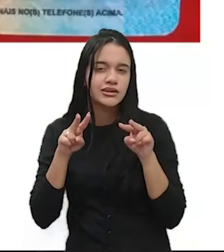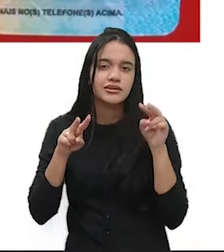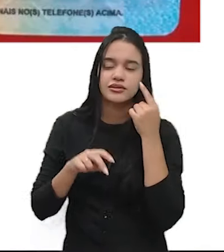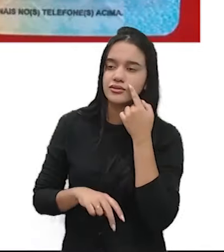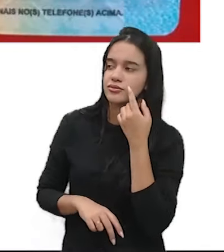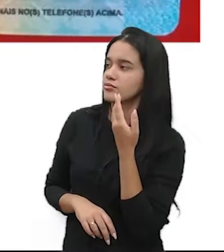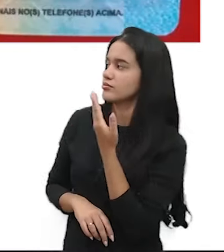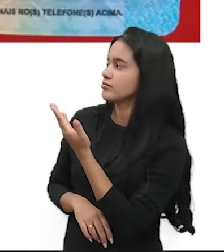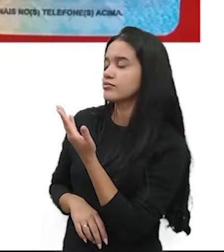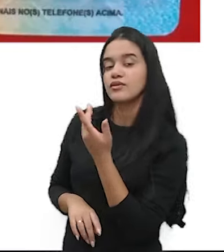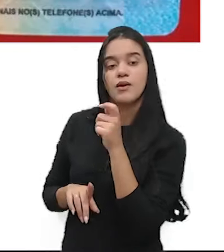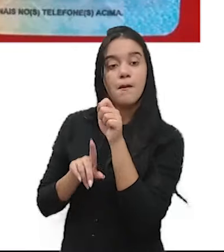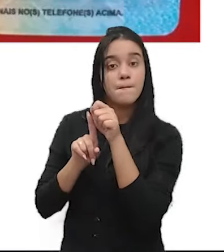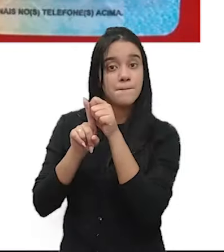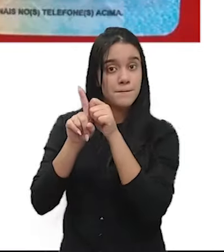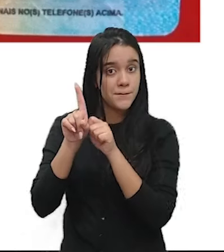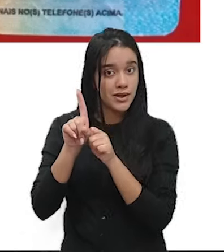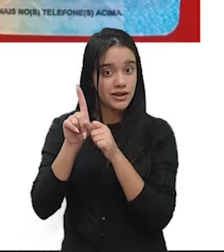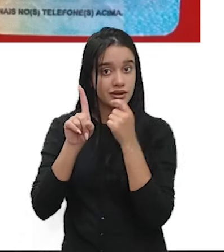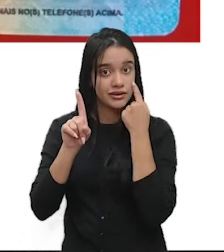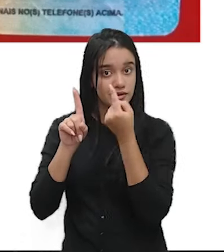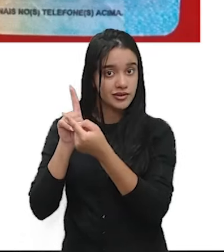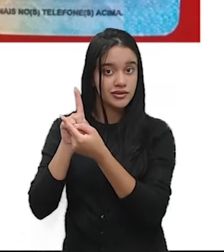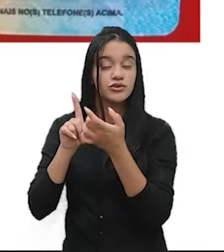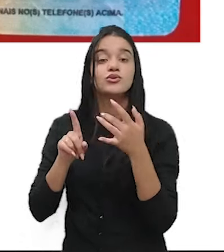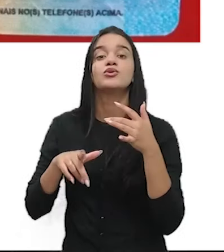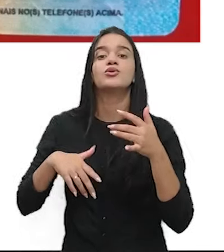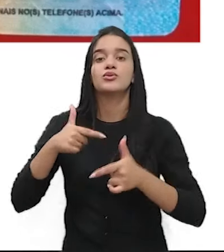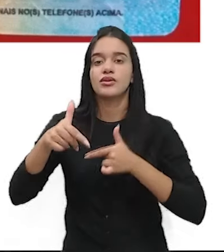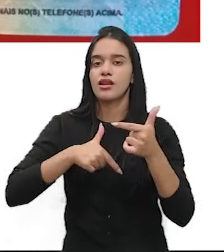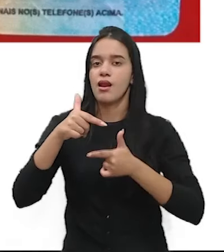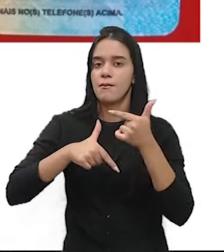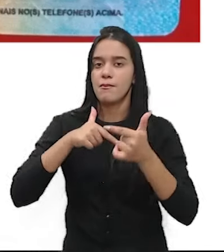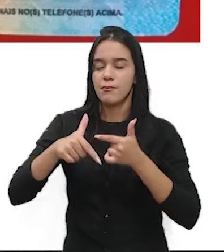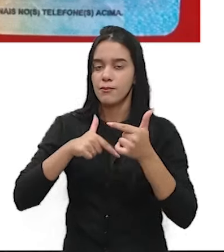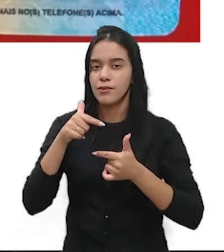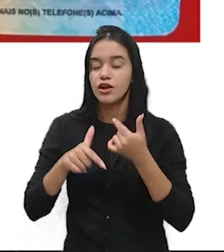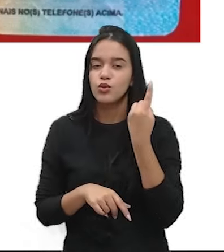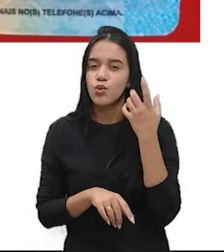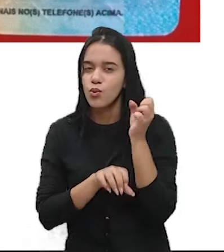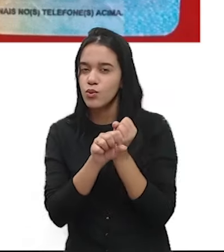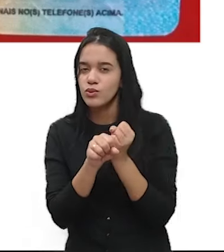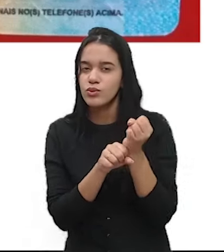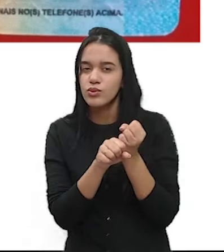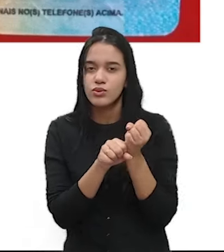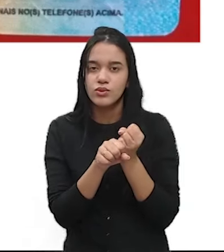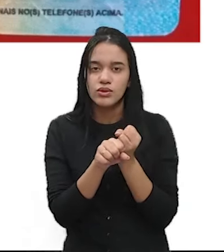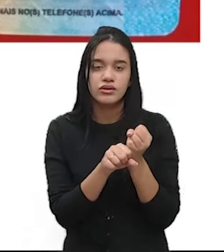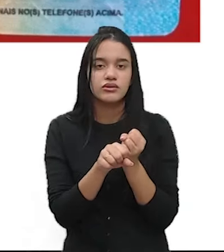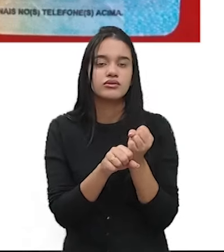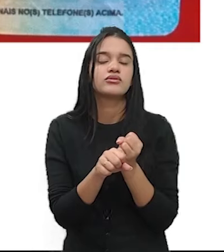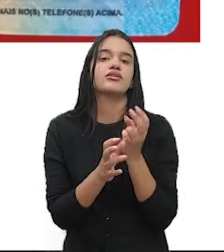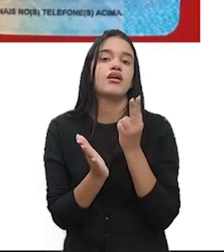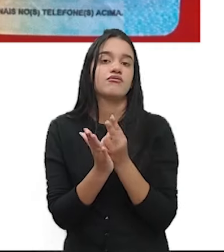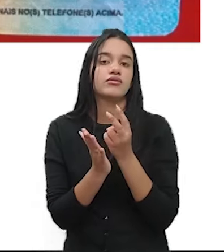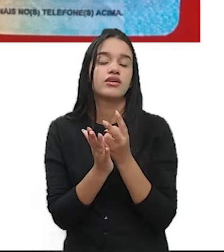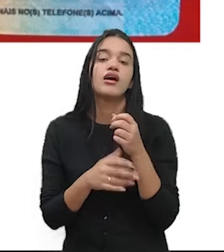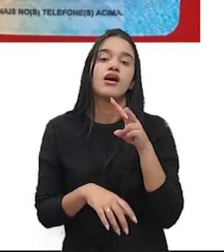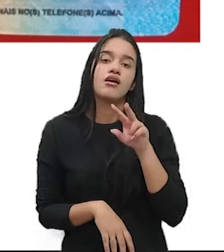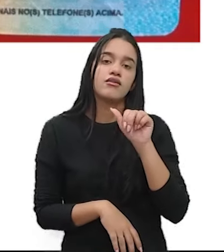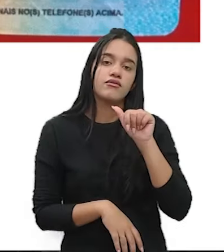tá o mês que foi realizado o serviço e a validade que é de um ano então você vai se basear o mês e o